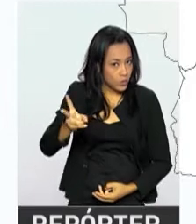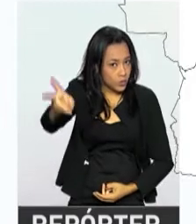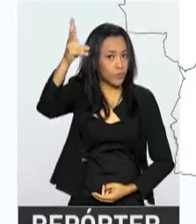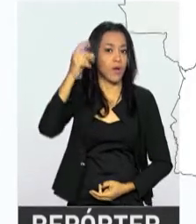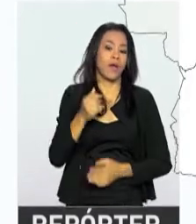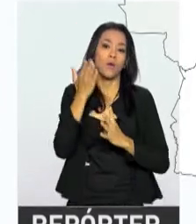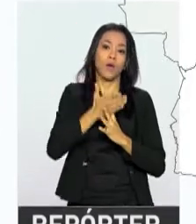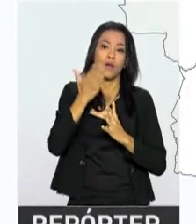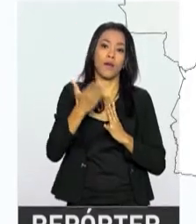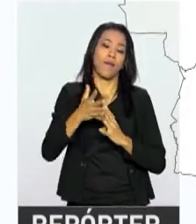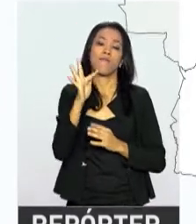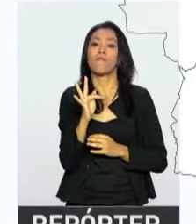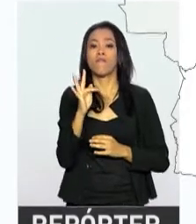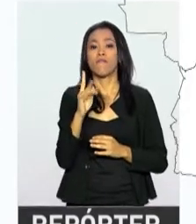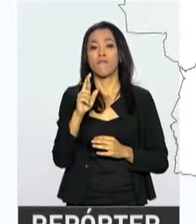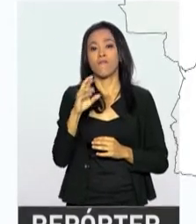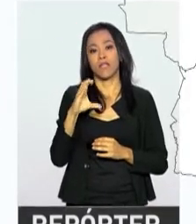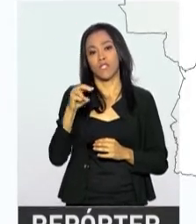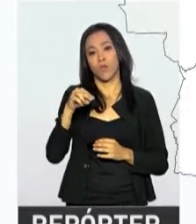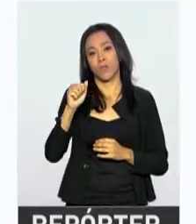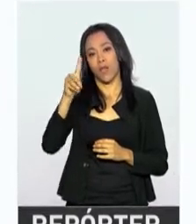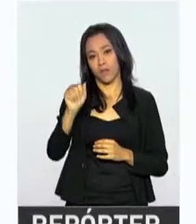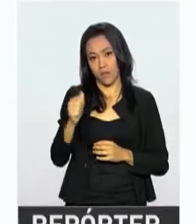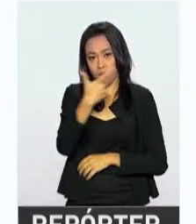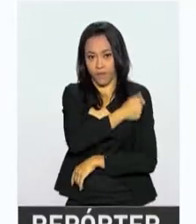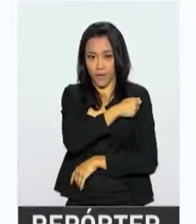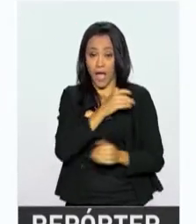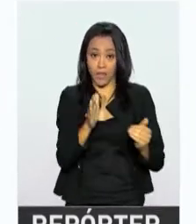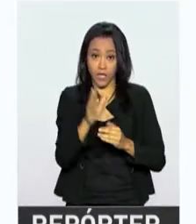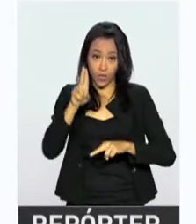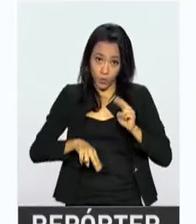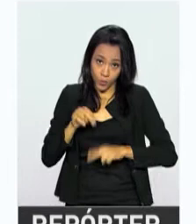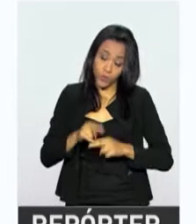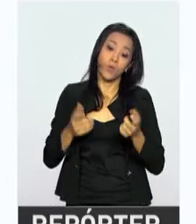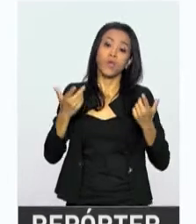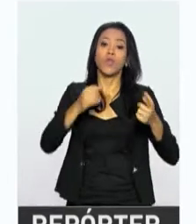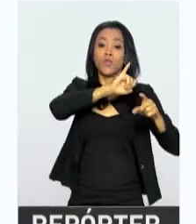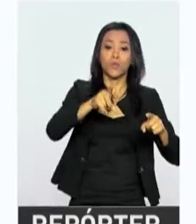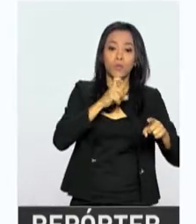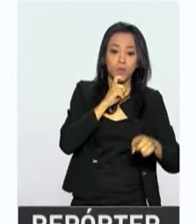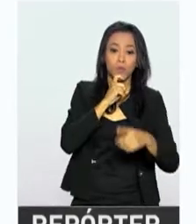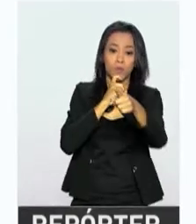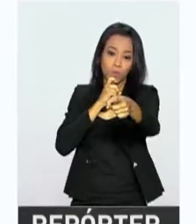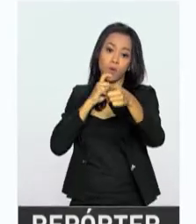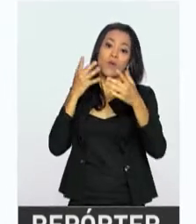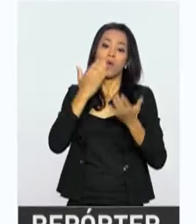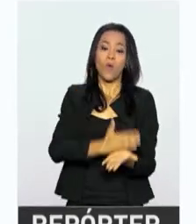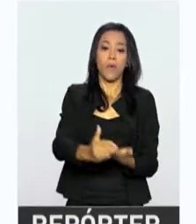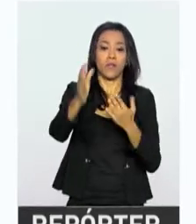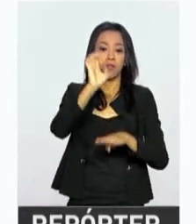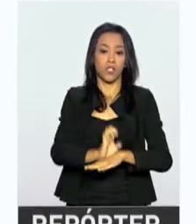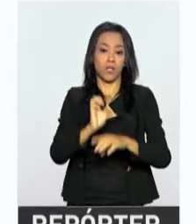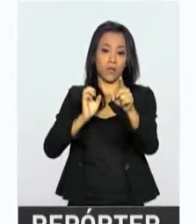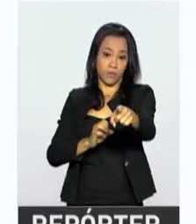fracionada e recebem as vacinas até o mês de junho a partir de julho a vacinação vai acontecer nos estados de